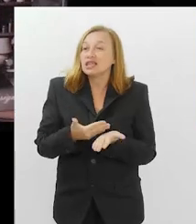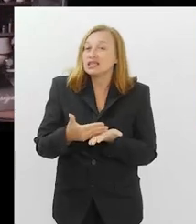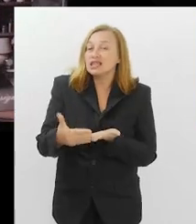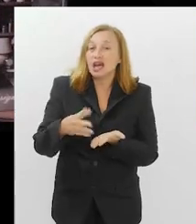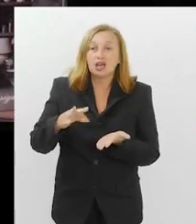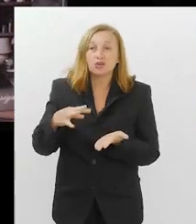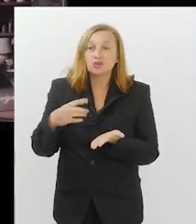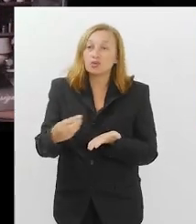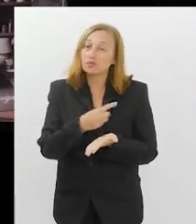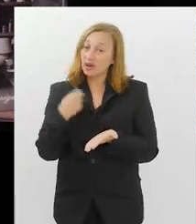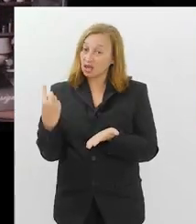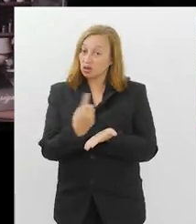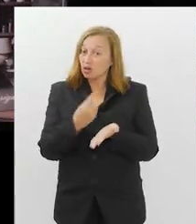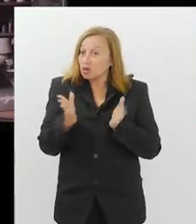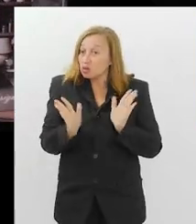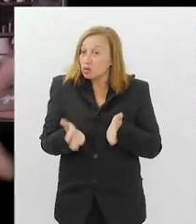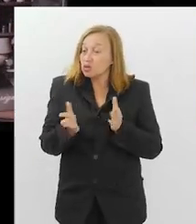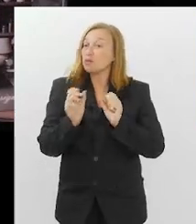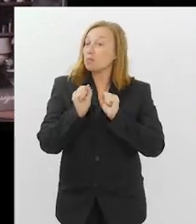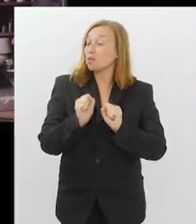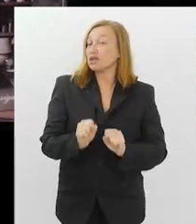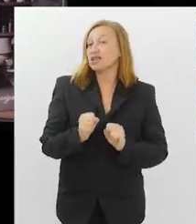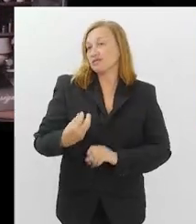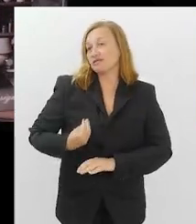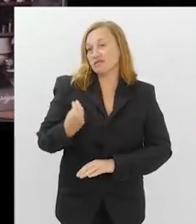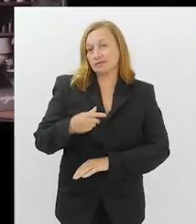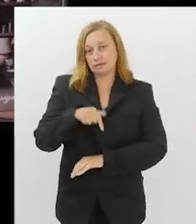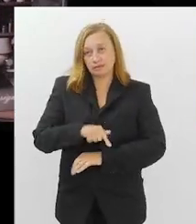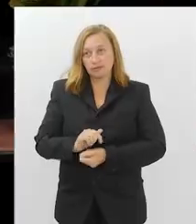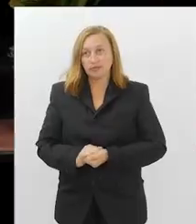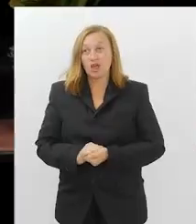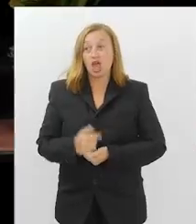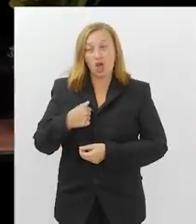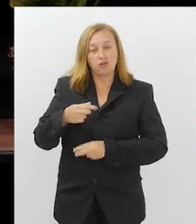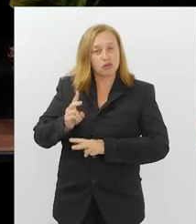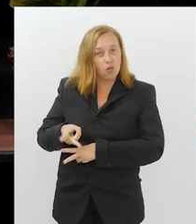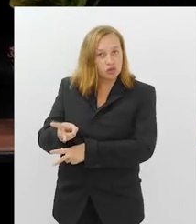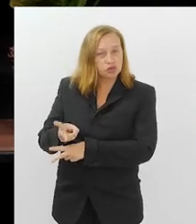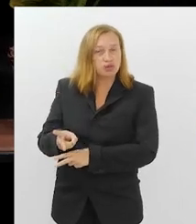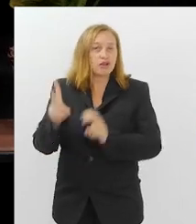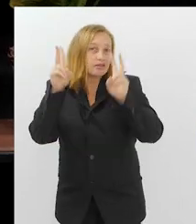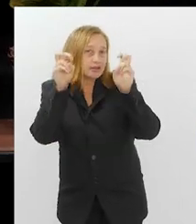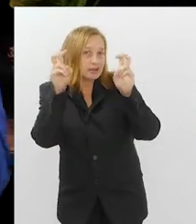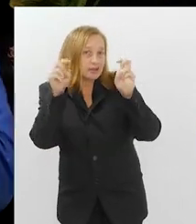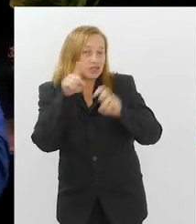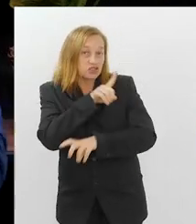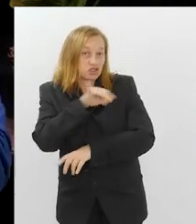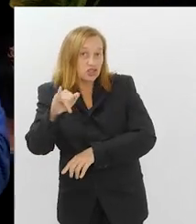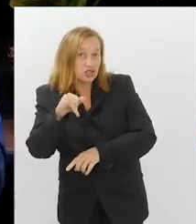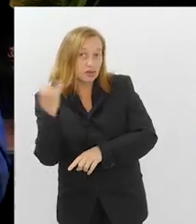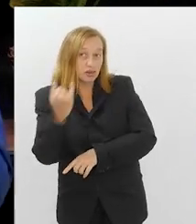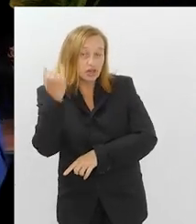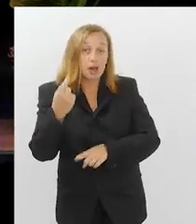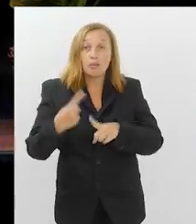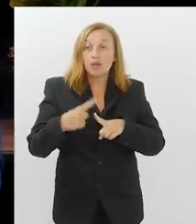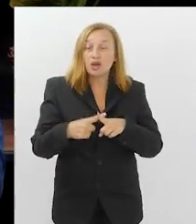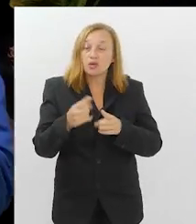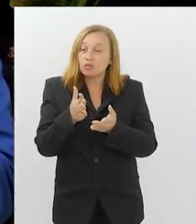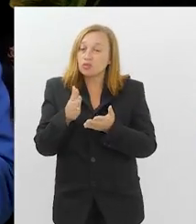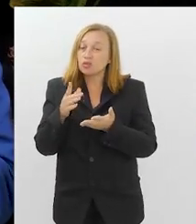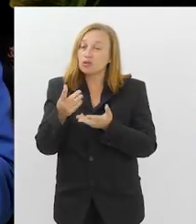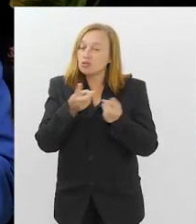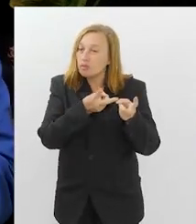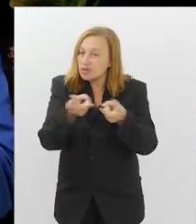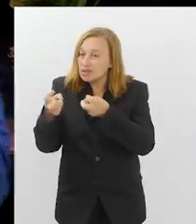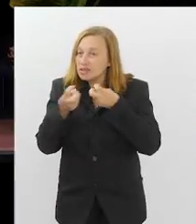caminhos para que nós pudéssemos estar aqui. Olha, eu vou ter que continuar nesse ponto da importância da data, porque quando nós apuramos